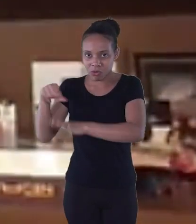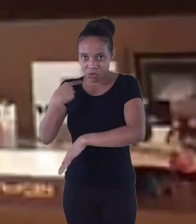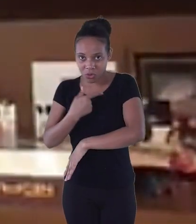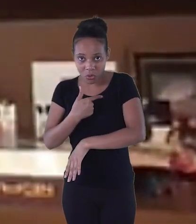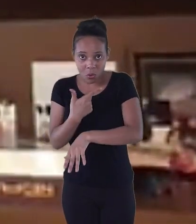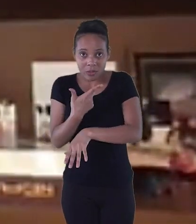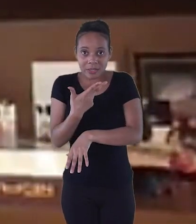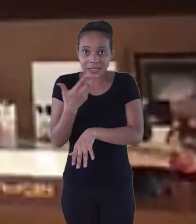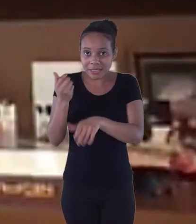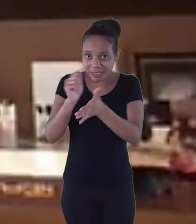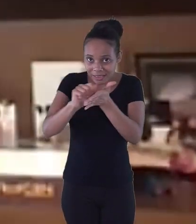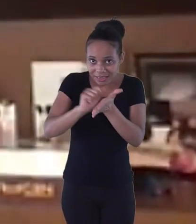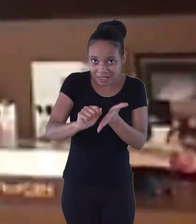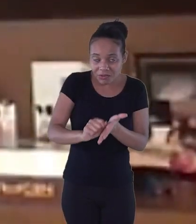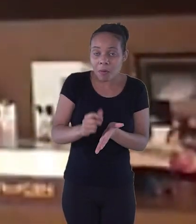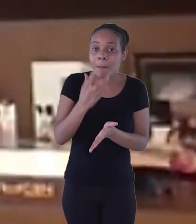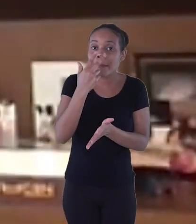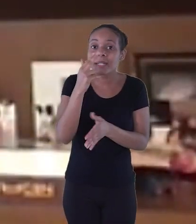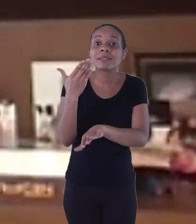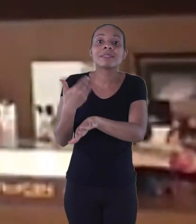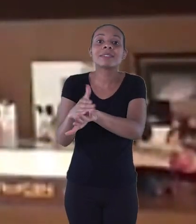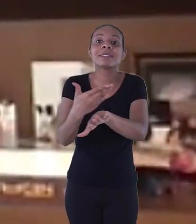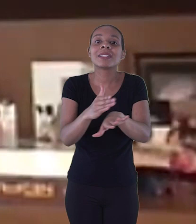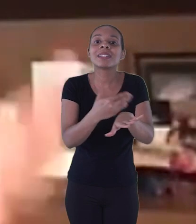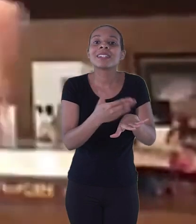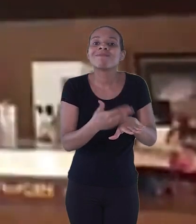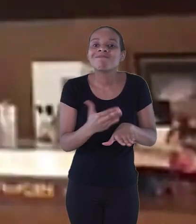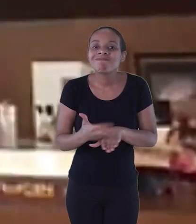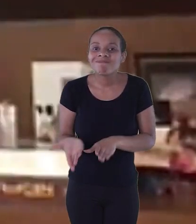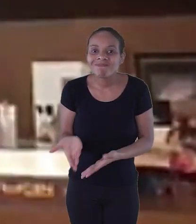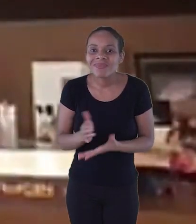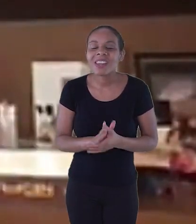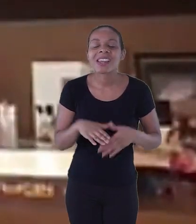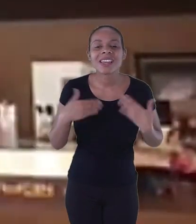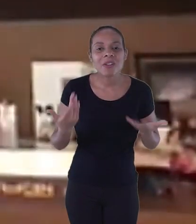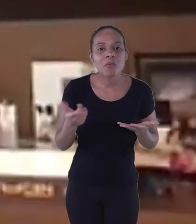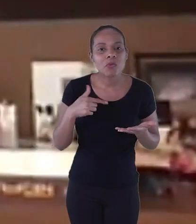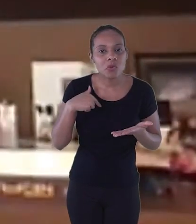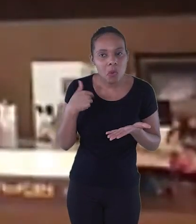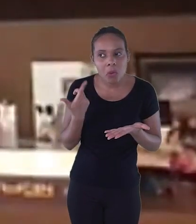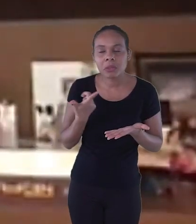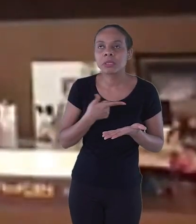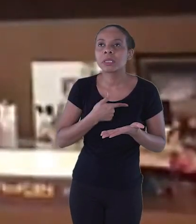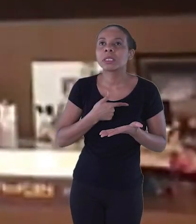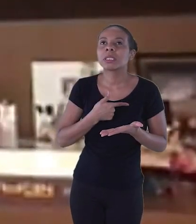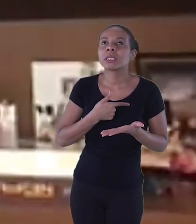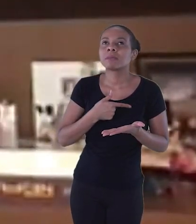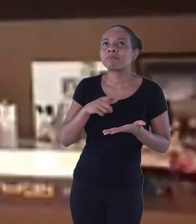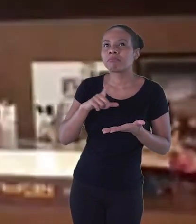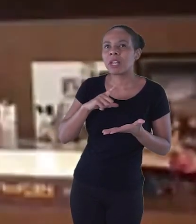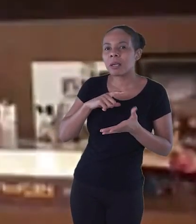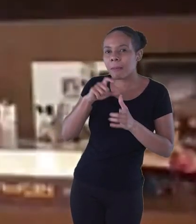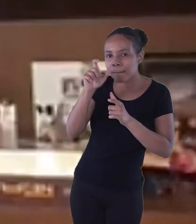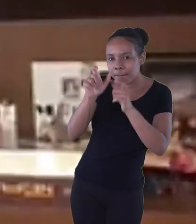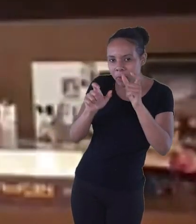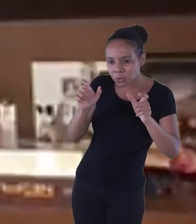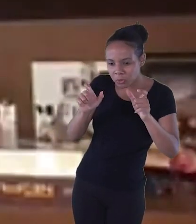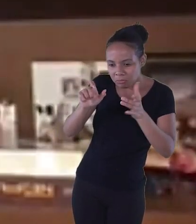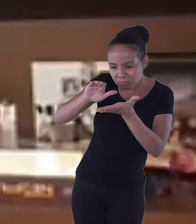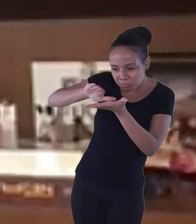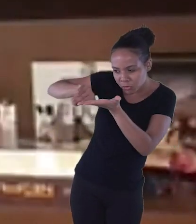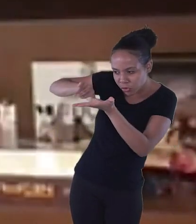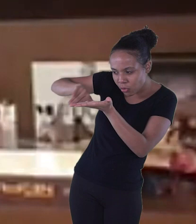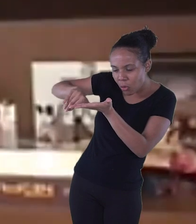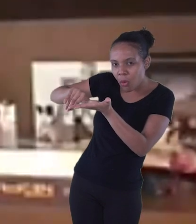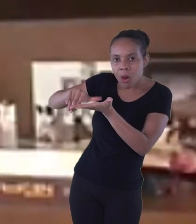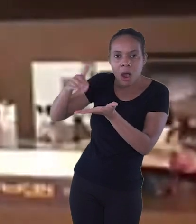uma característica diferente dessa enciclopédia, né? Nós tiramos dos personagens aquilo que podíamos, essa